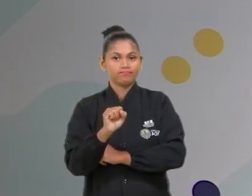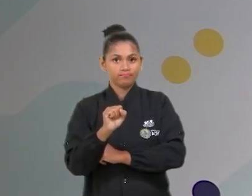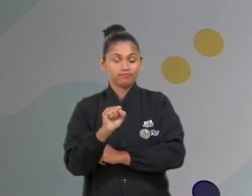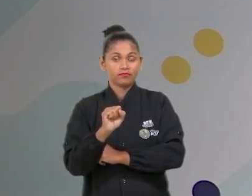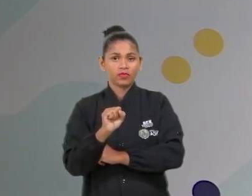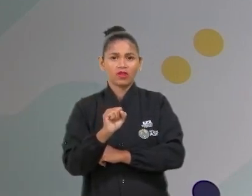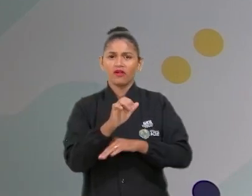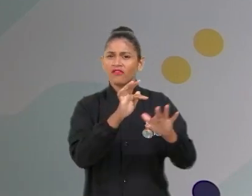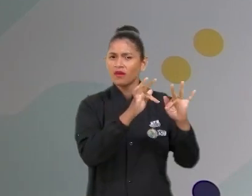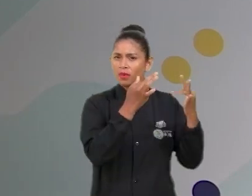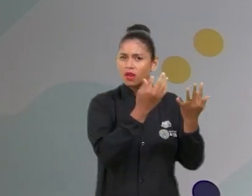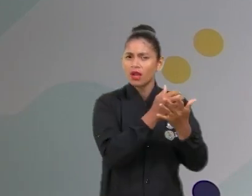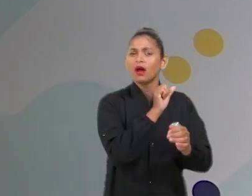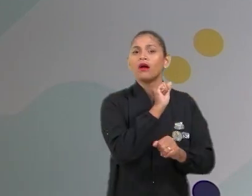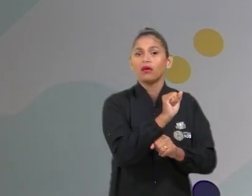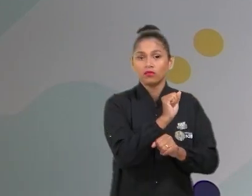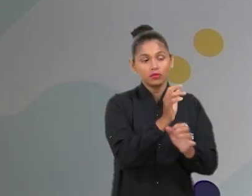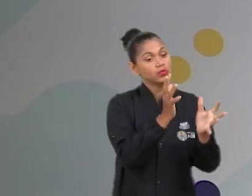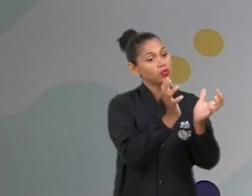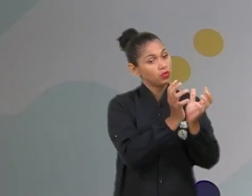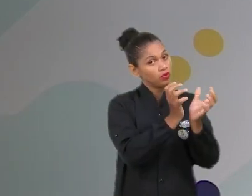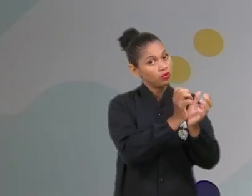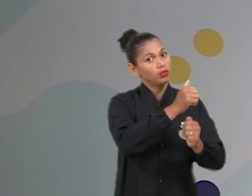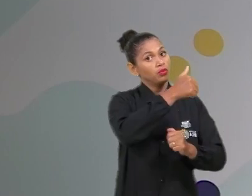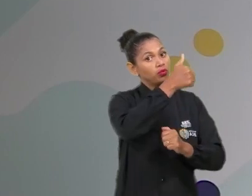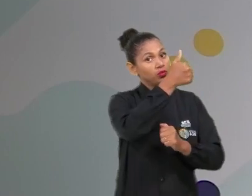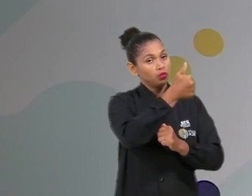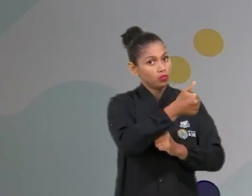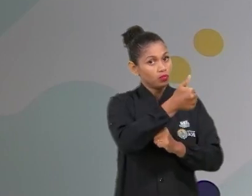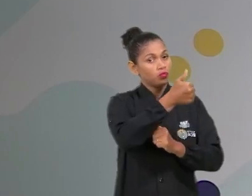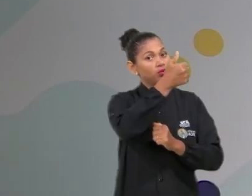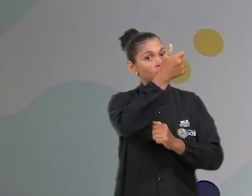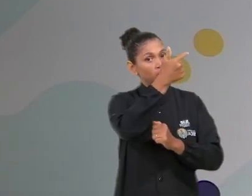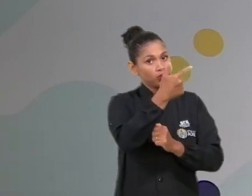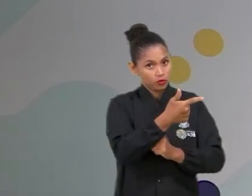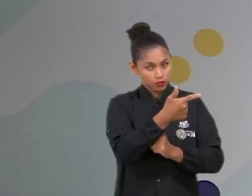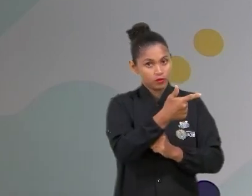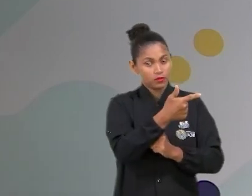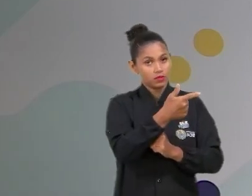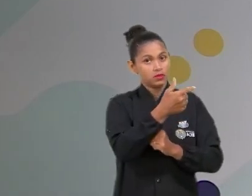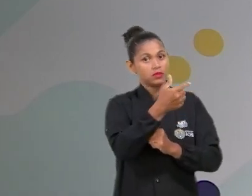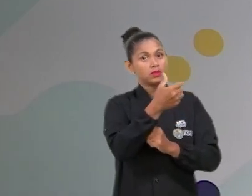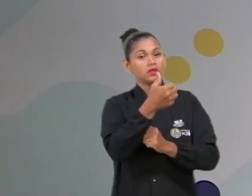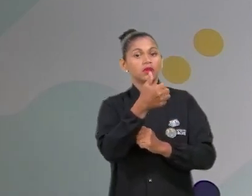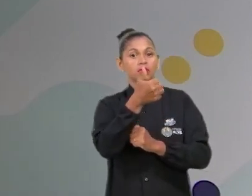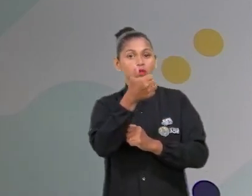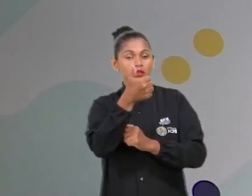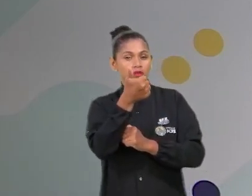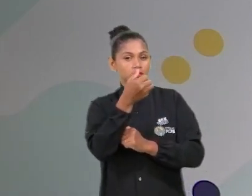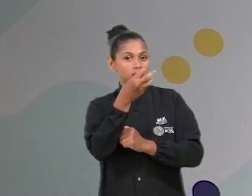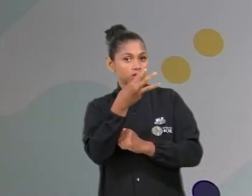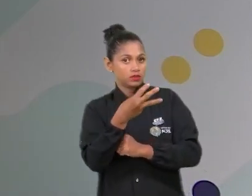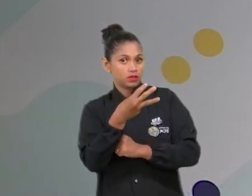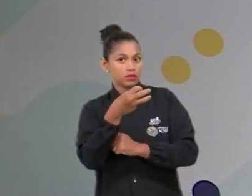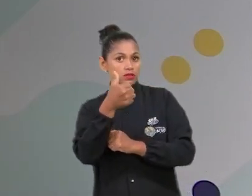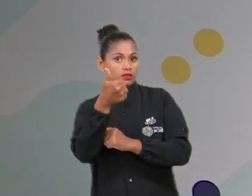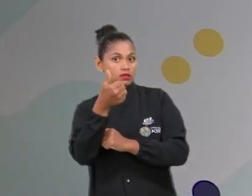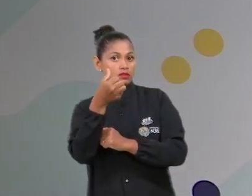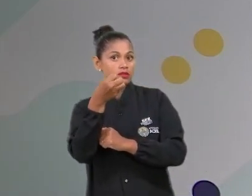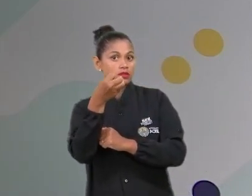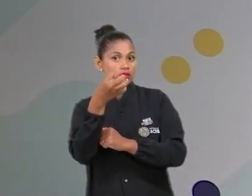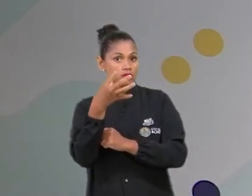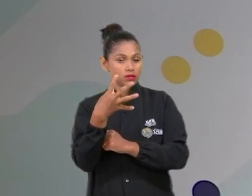família A? Os grupos de número 1, 2, 13, 14, 15,